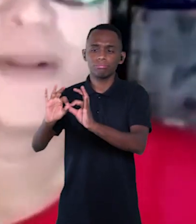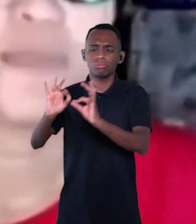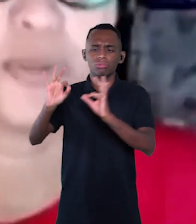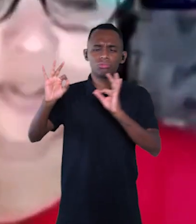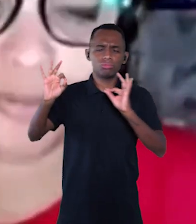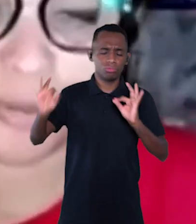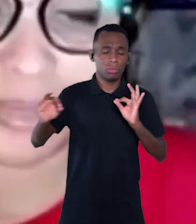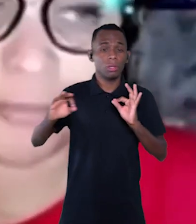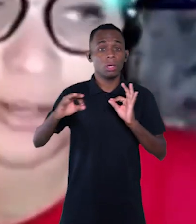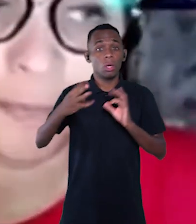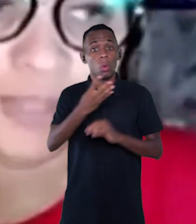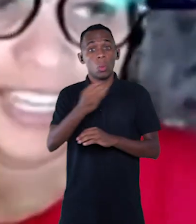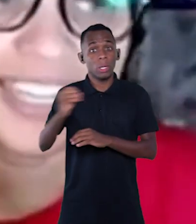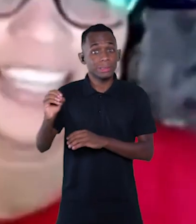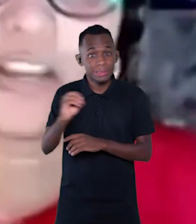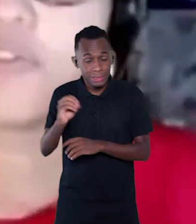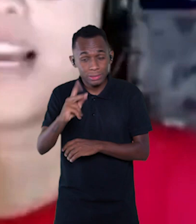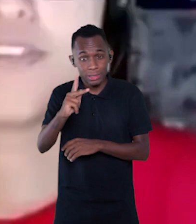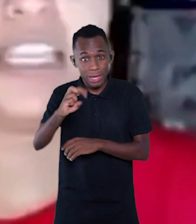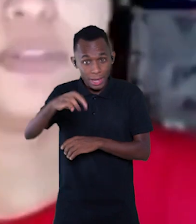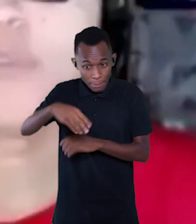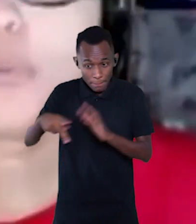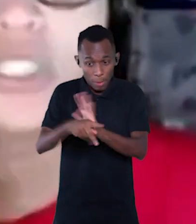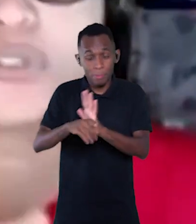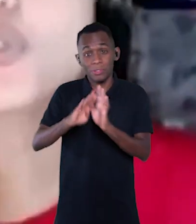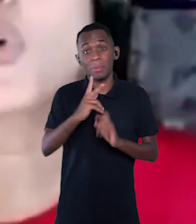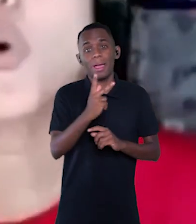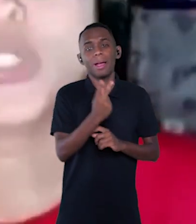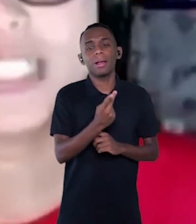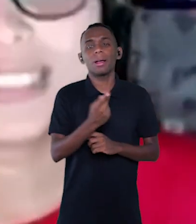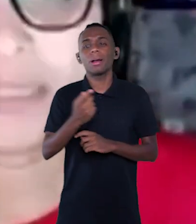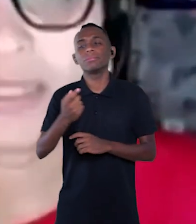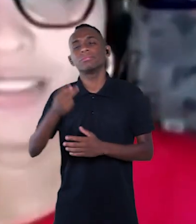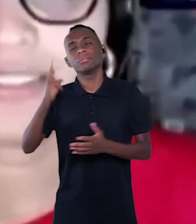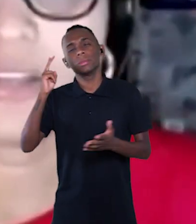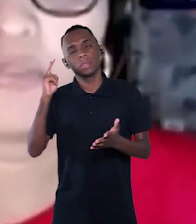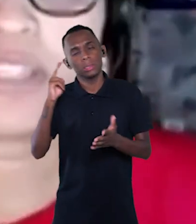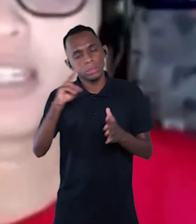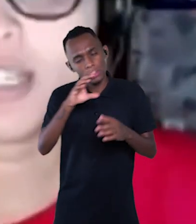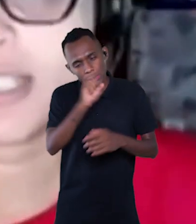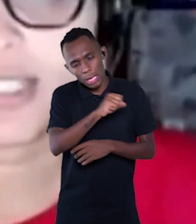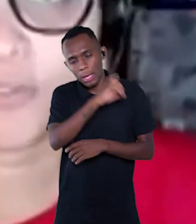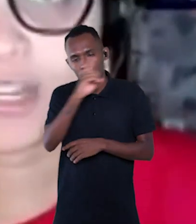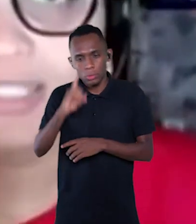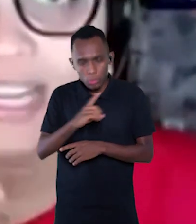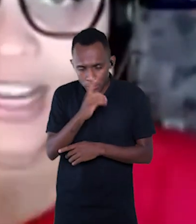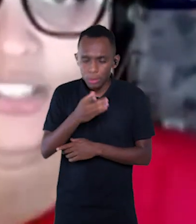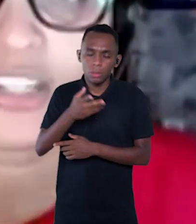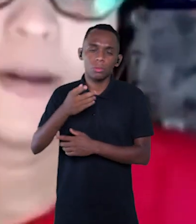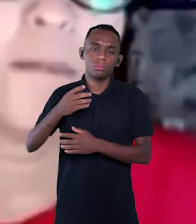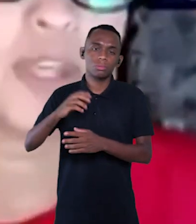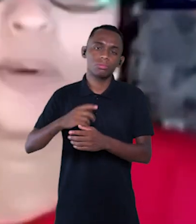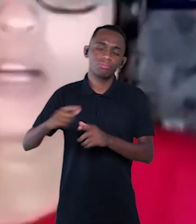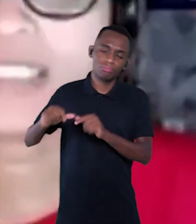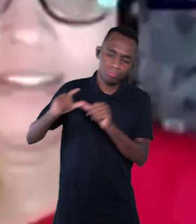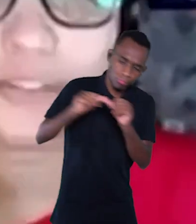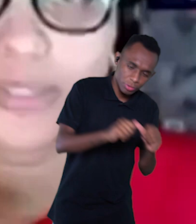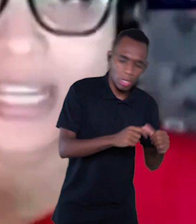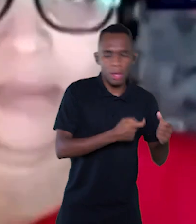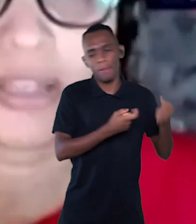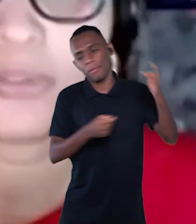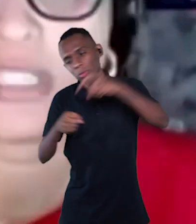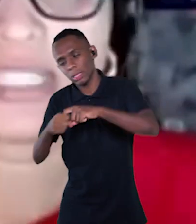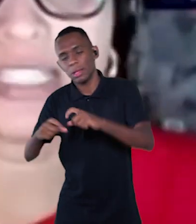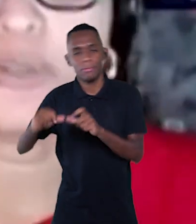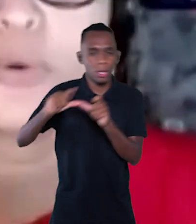hoje, e onde a minha família mora, e eu ficava indo e voltando toda semana. Eu vinha na sexta-feira à tarde, eu cantava